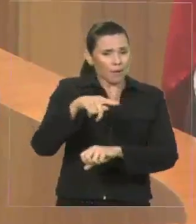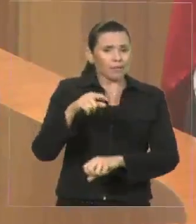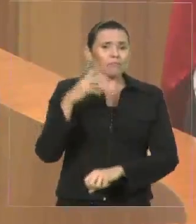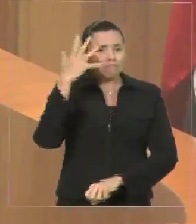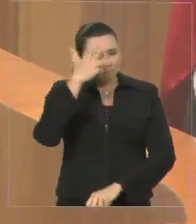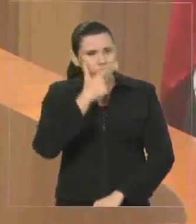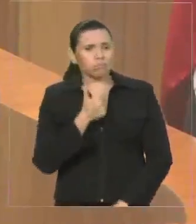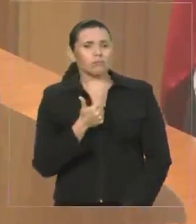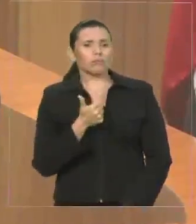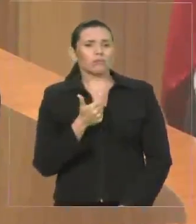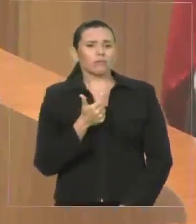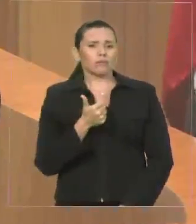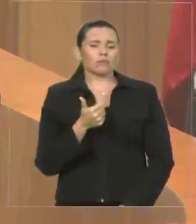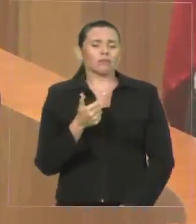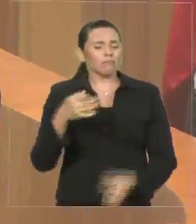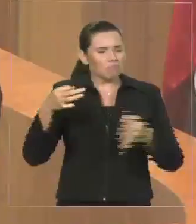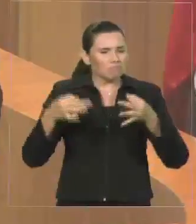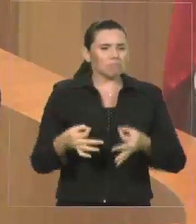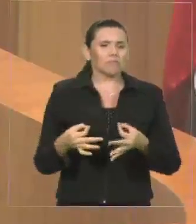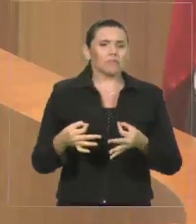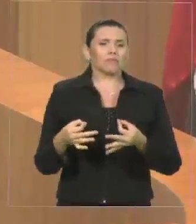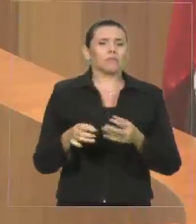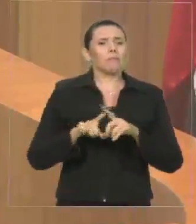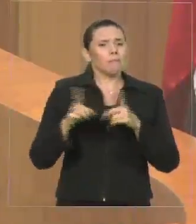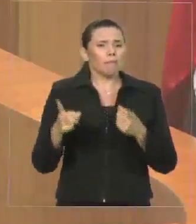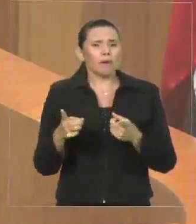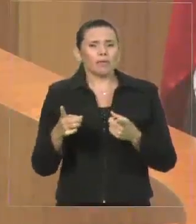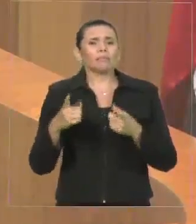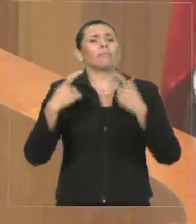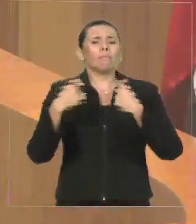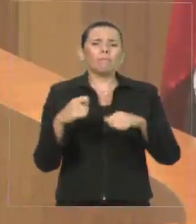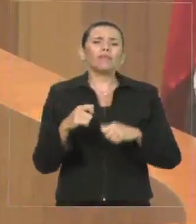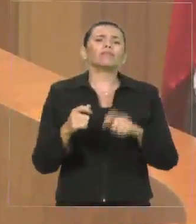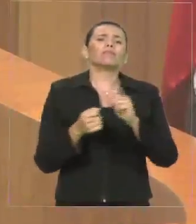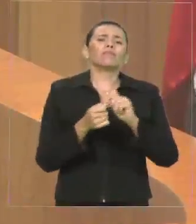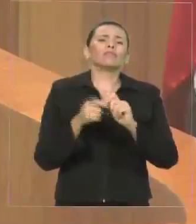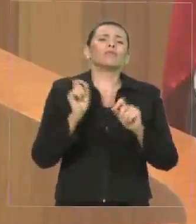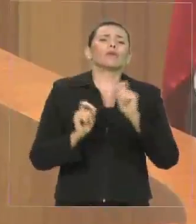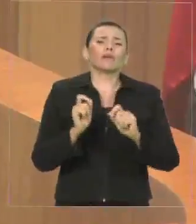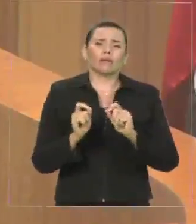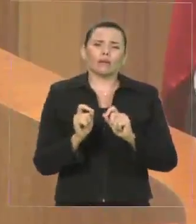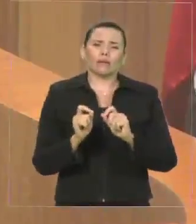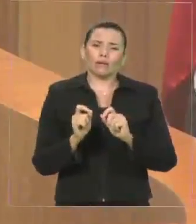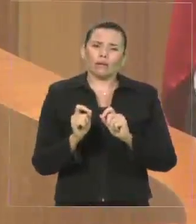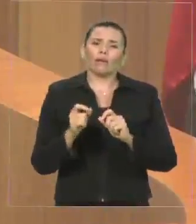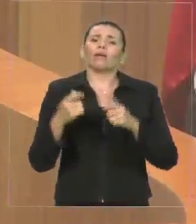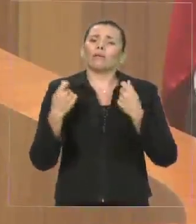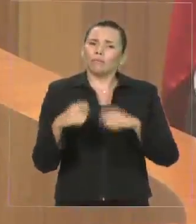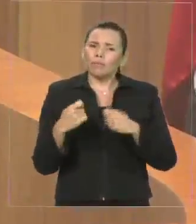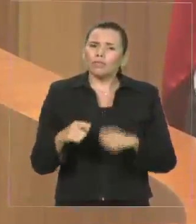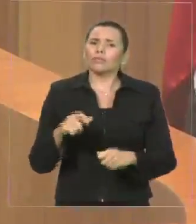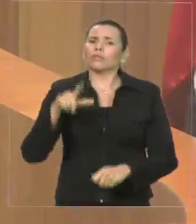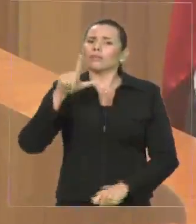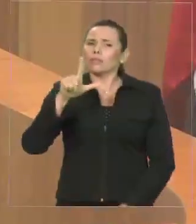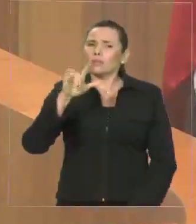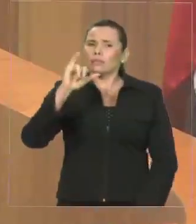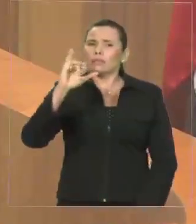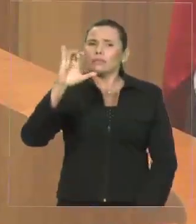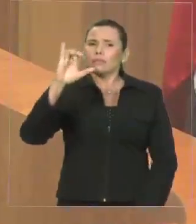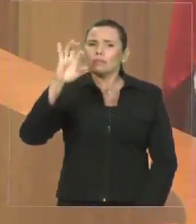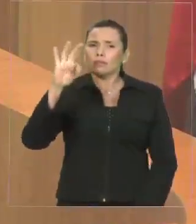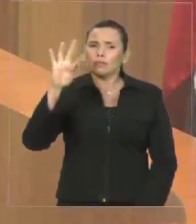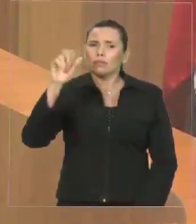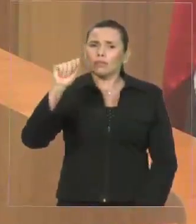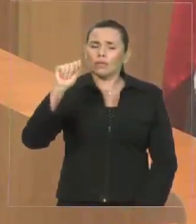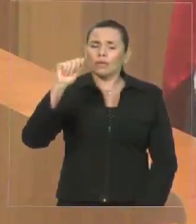Não pode ser feito ao arrepio da lei. E, para finalizar, era a pergunta que ele deveria responder aqui também,